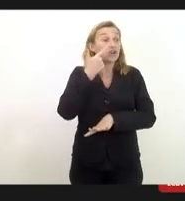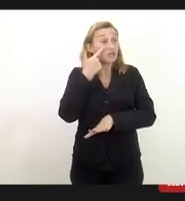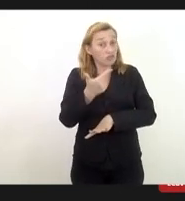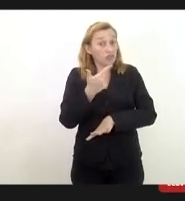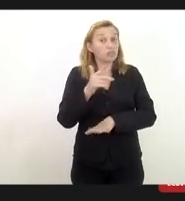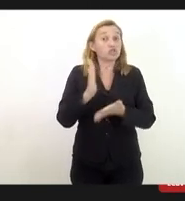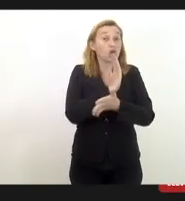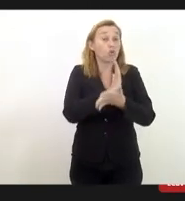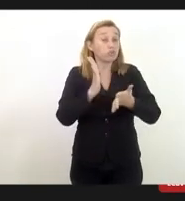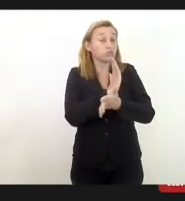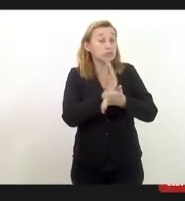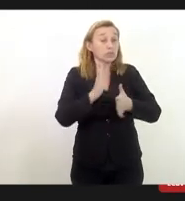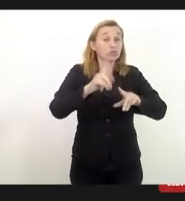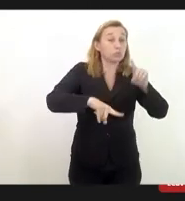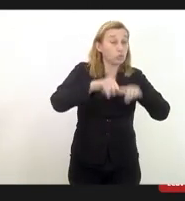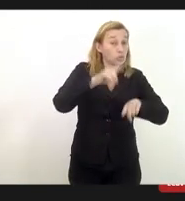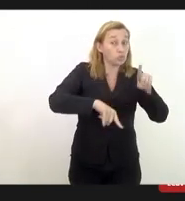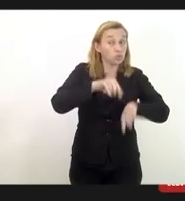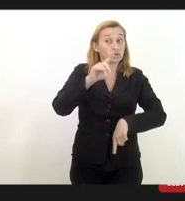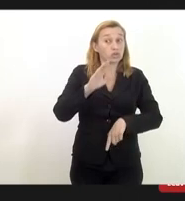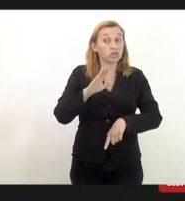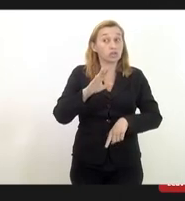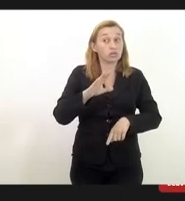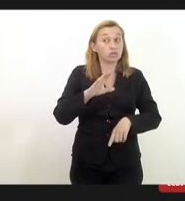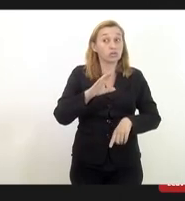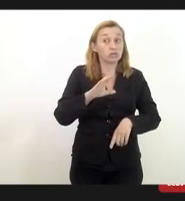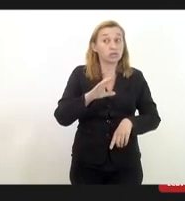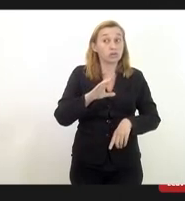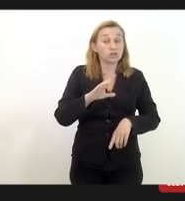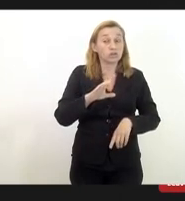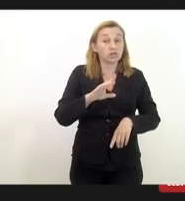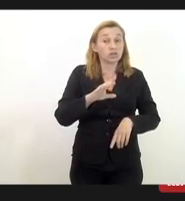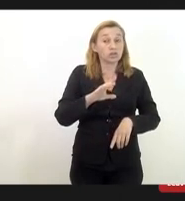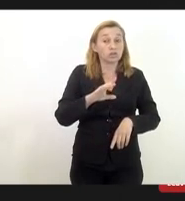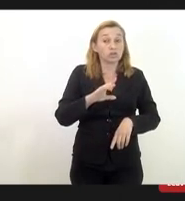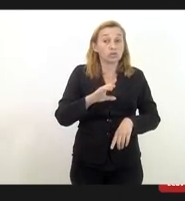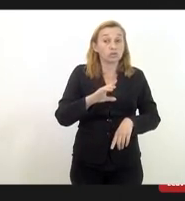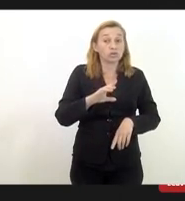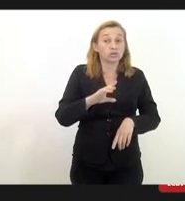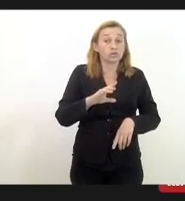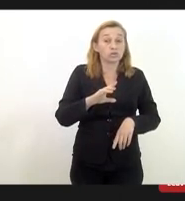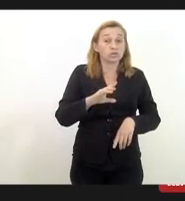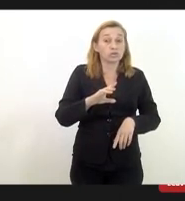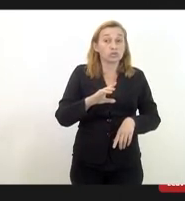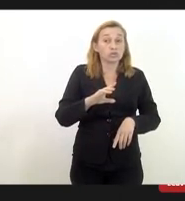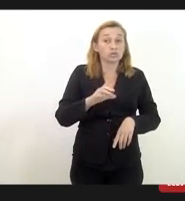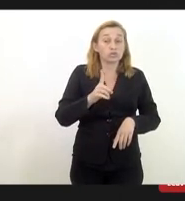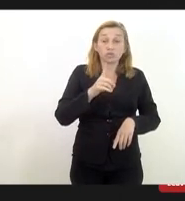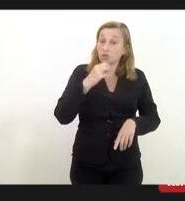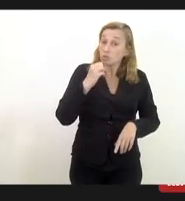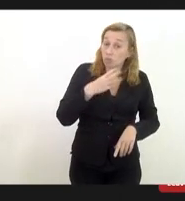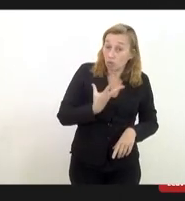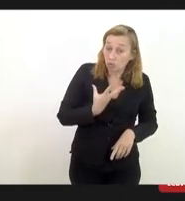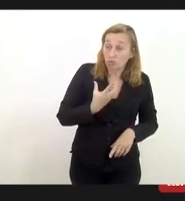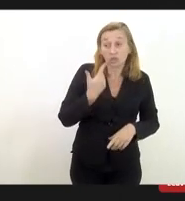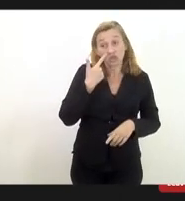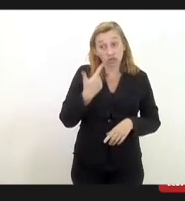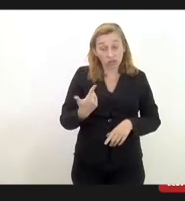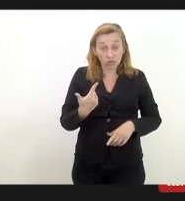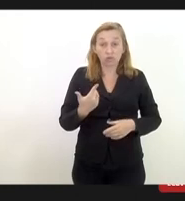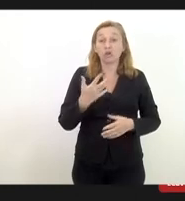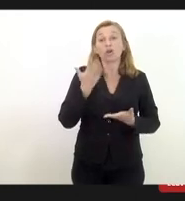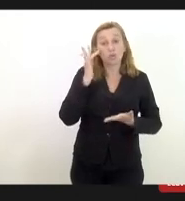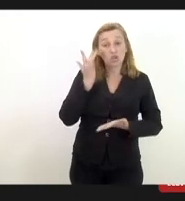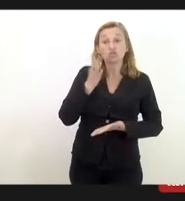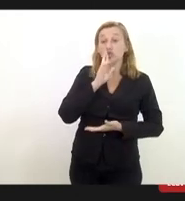que alguns equipamentos estão subutilizados. Então, a gente cobriria isso de alguma maneira. É isso. Acho que eu respondi a